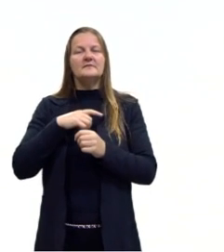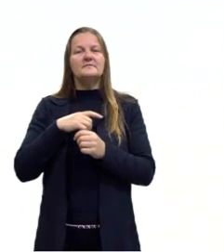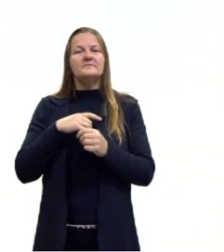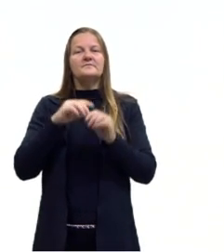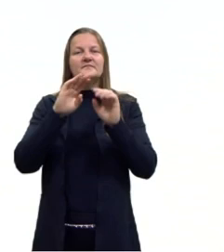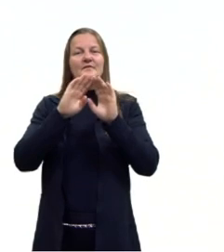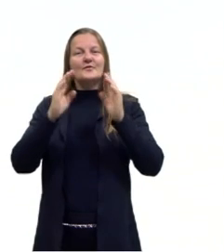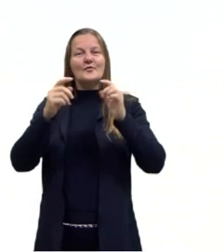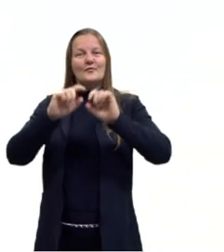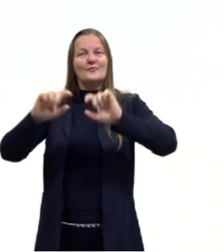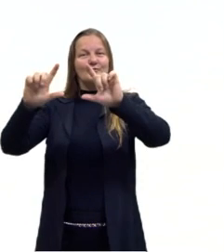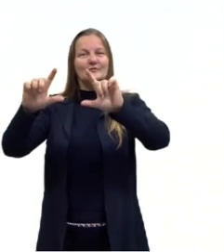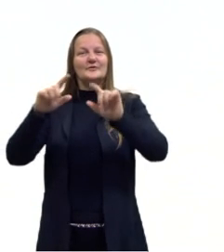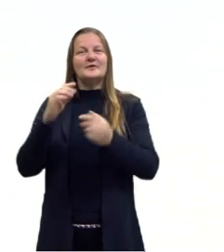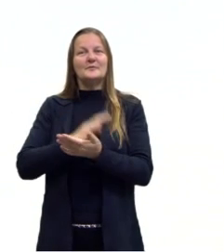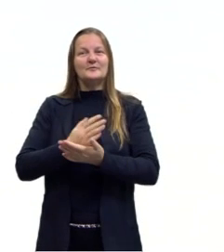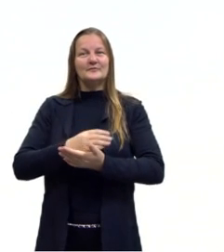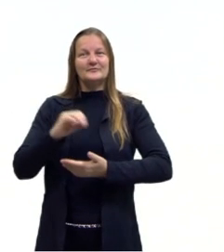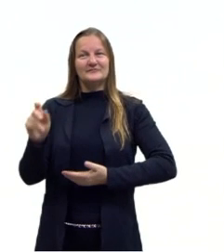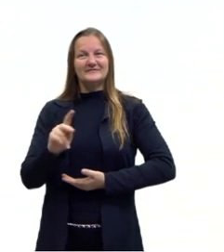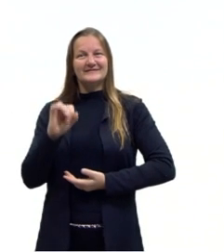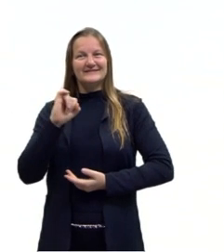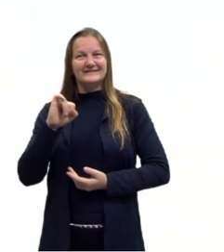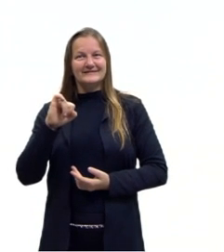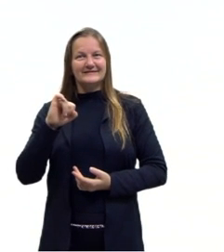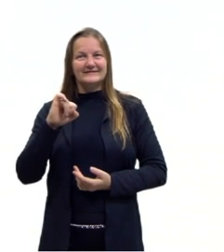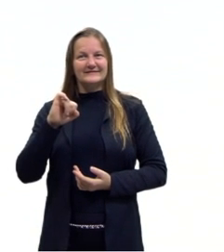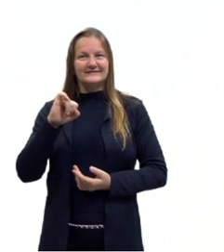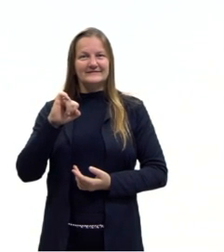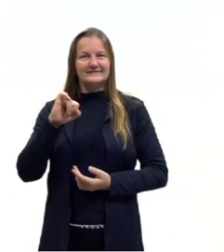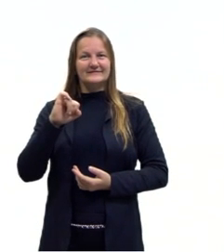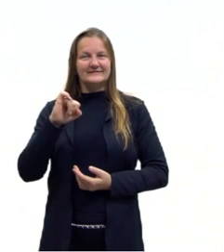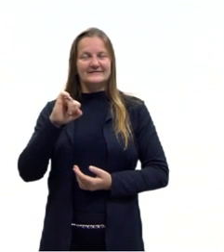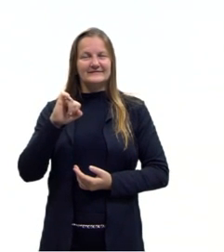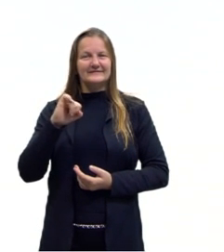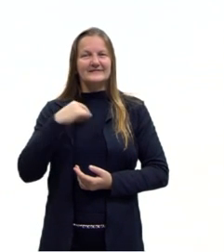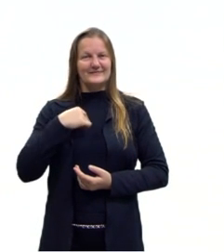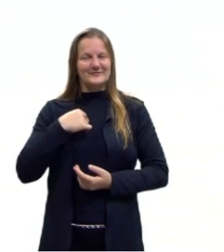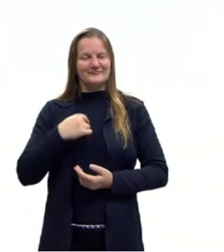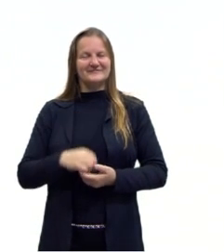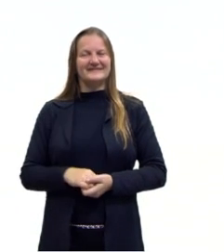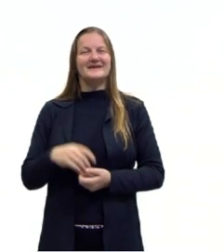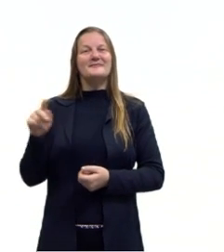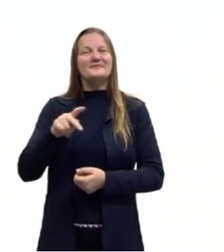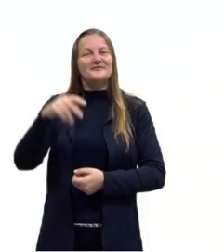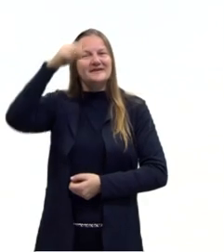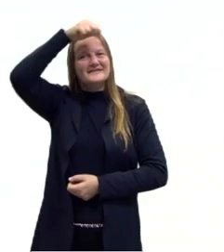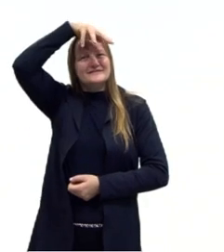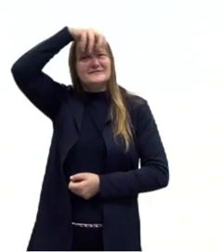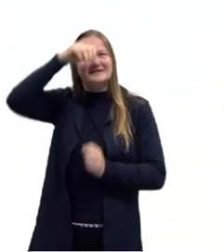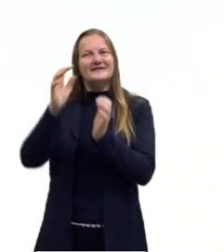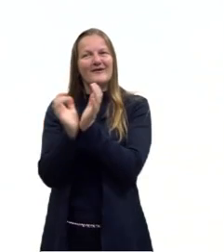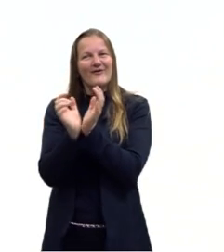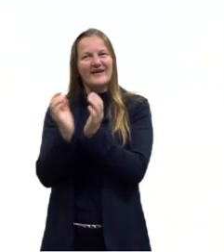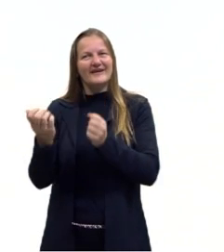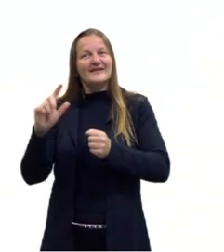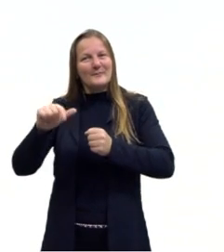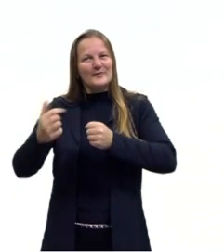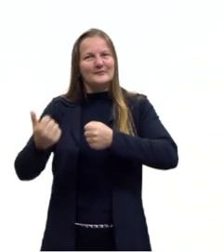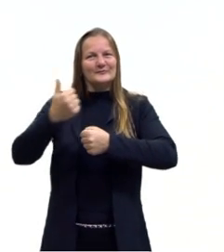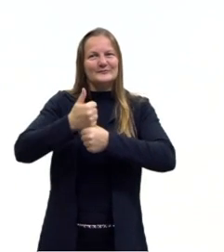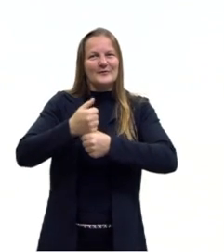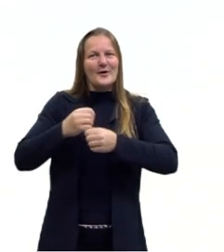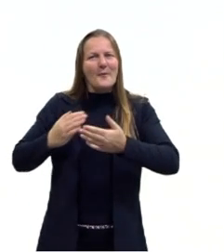aparece na tela e as professoras intérpretes de libras professora Lucinéia e Professora Suzana